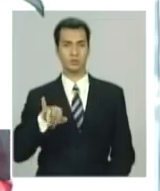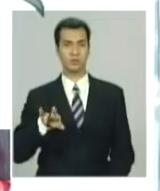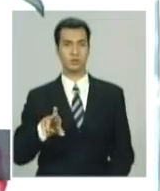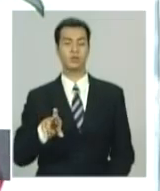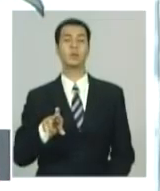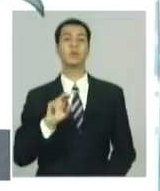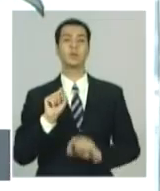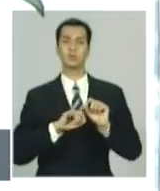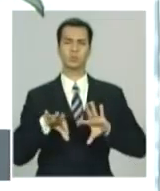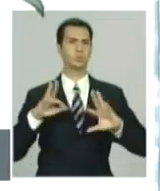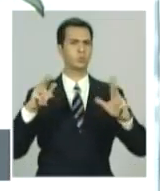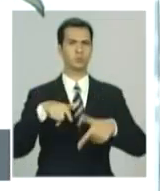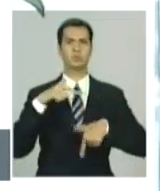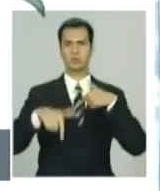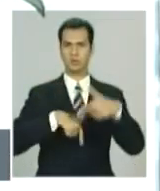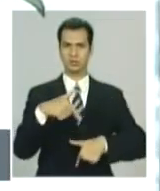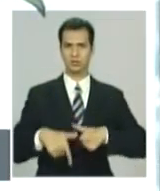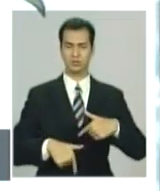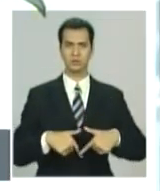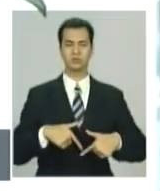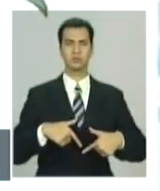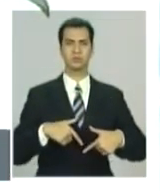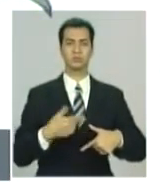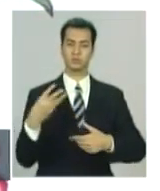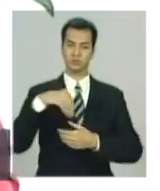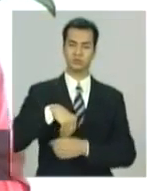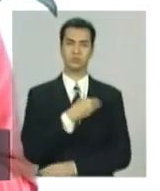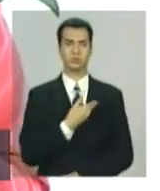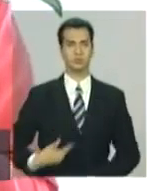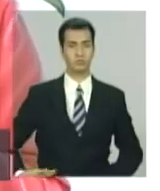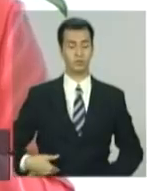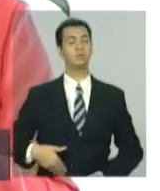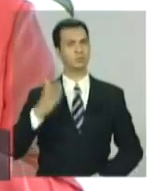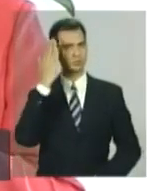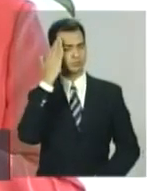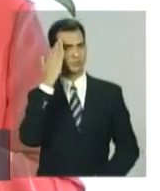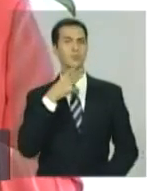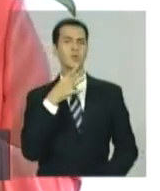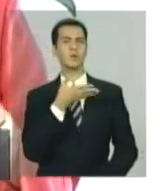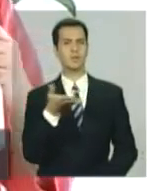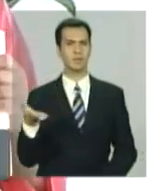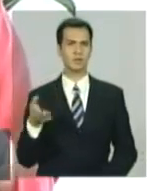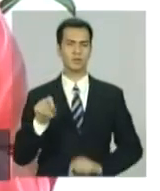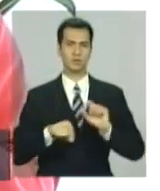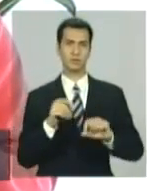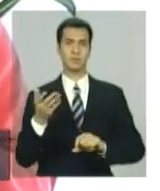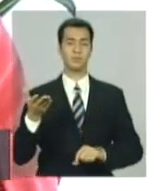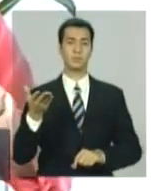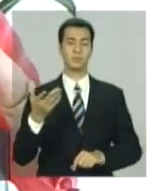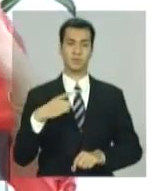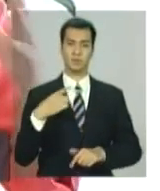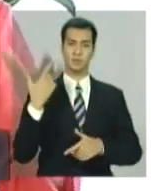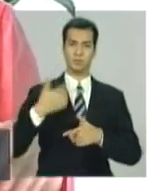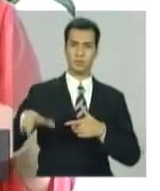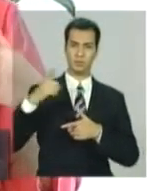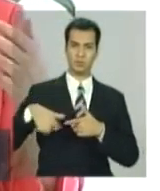atuaram de alguma forma no setor público sabem que depois da crise da dívida